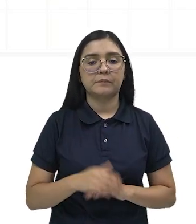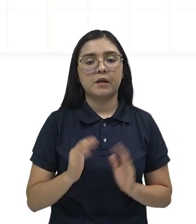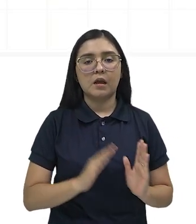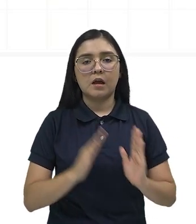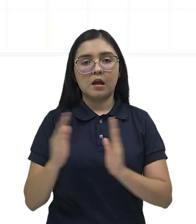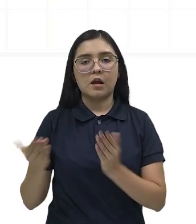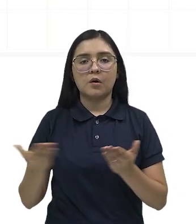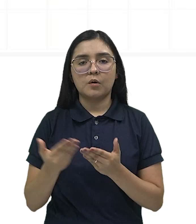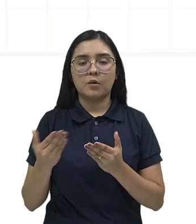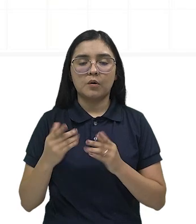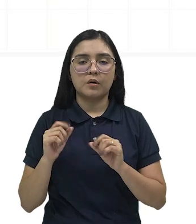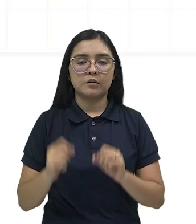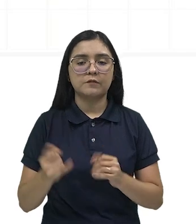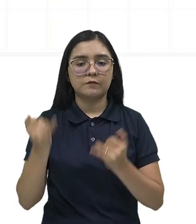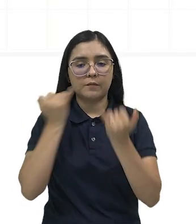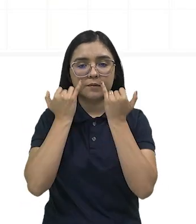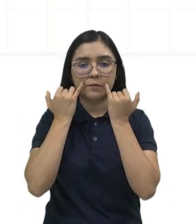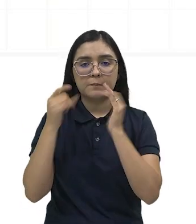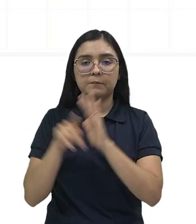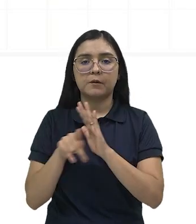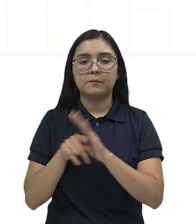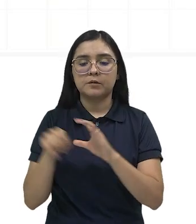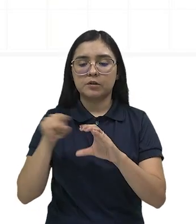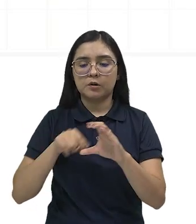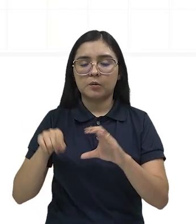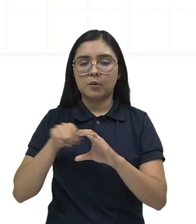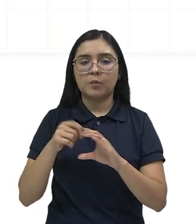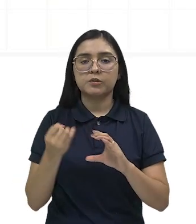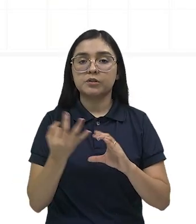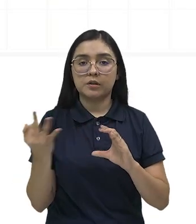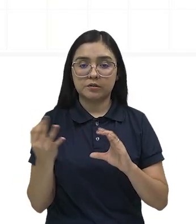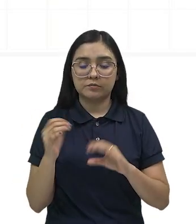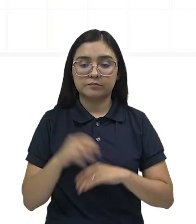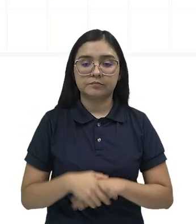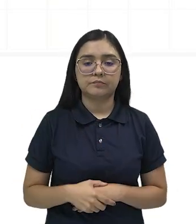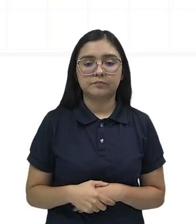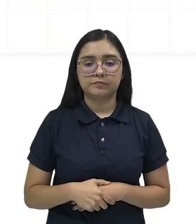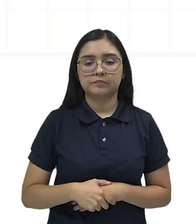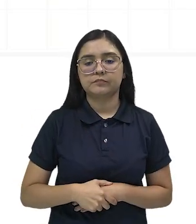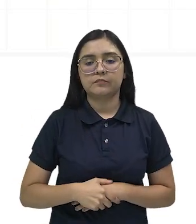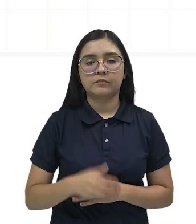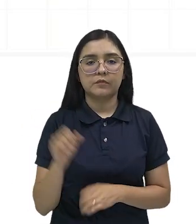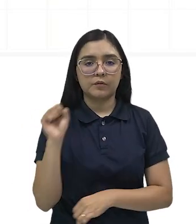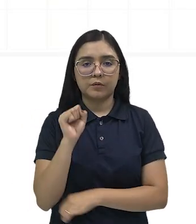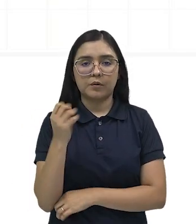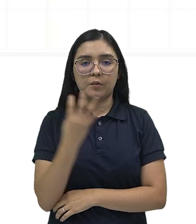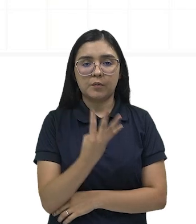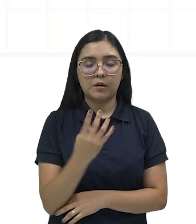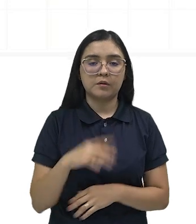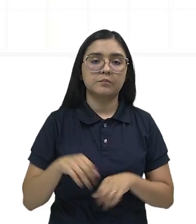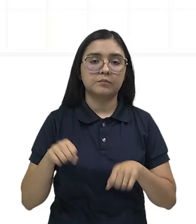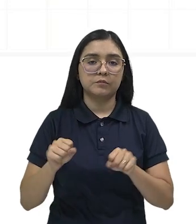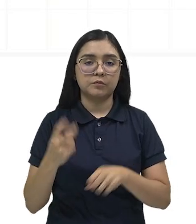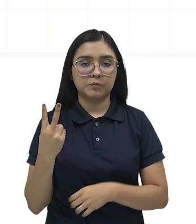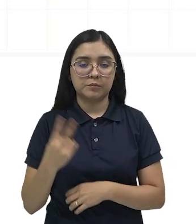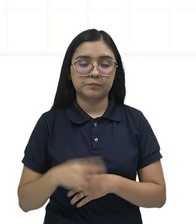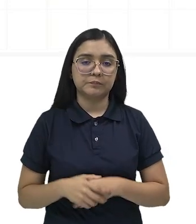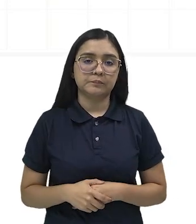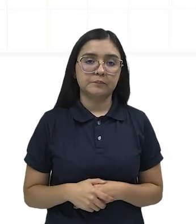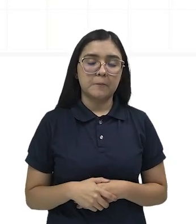relacionada a rodas. Observe, carros, 4 rodas, motocicleta, 2 rodas.